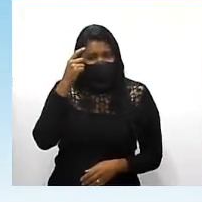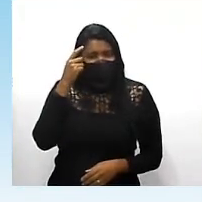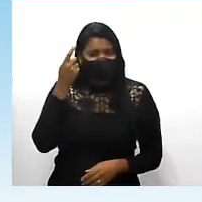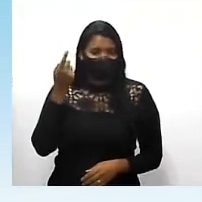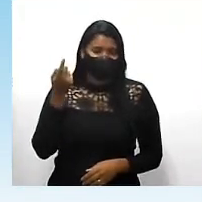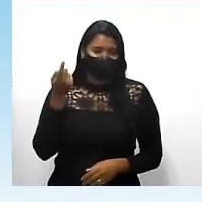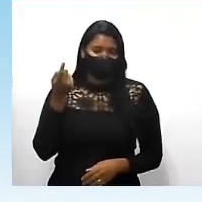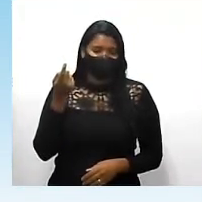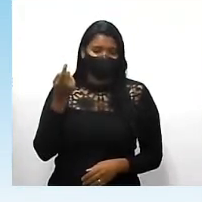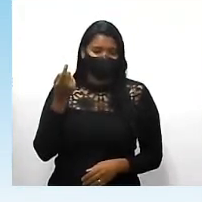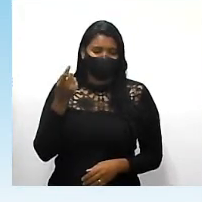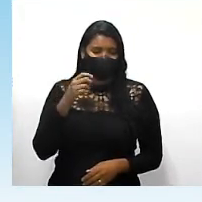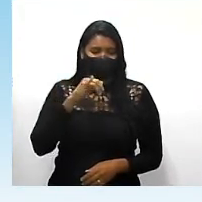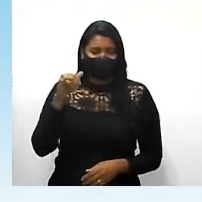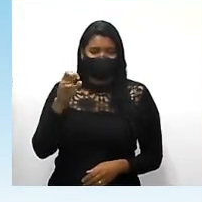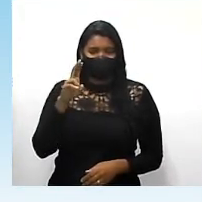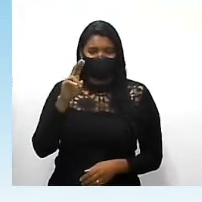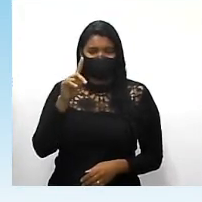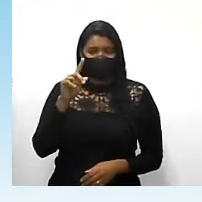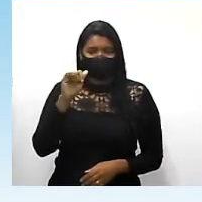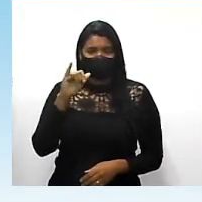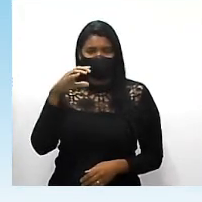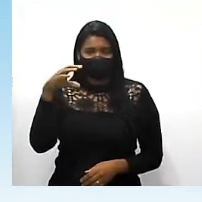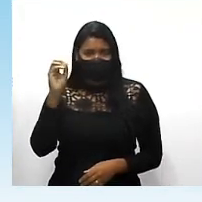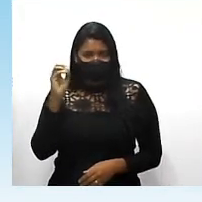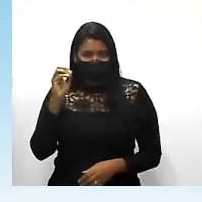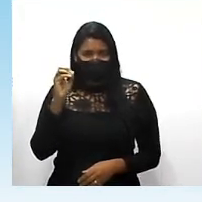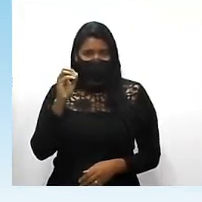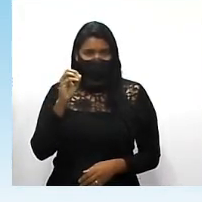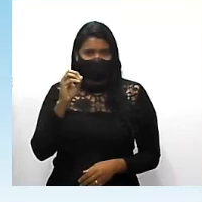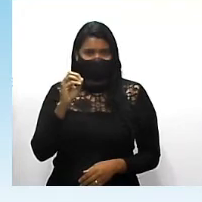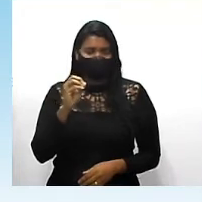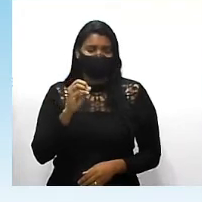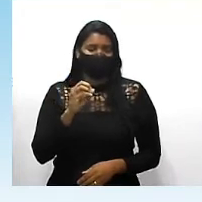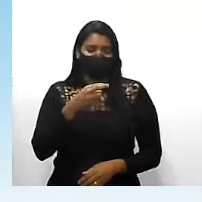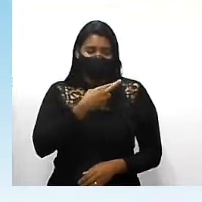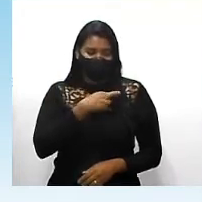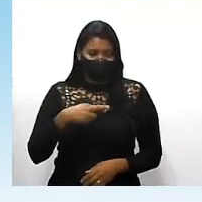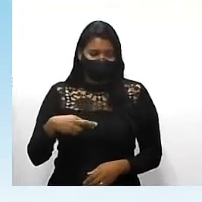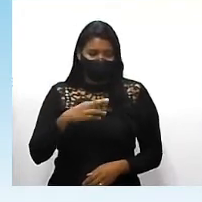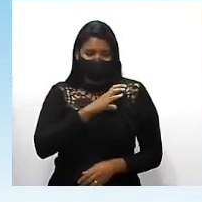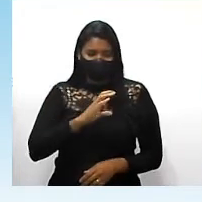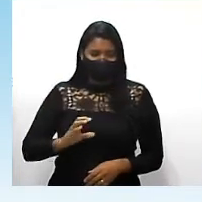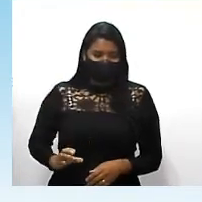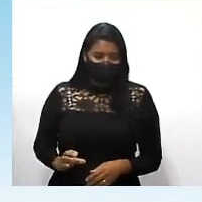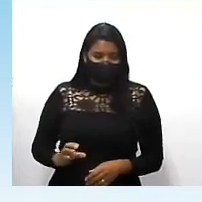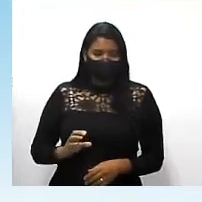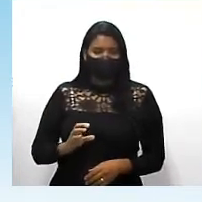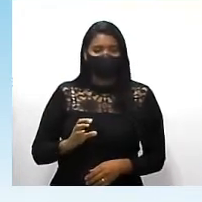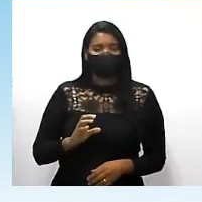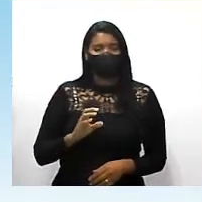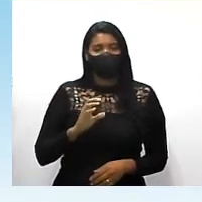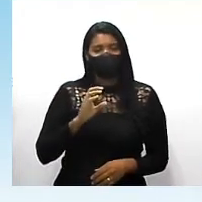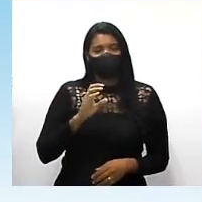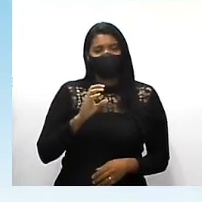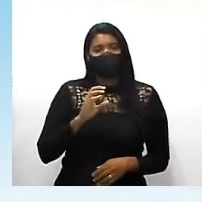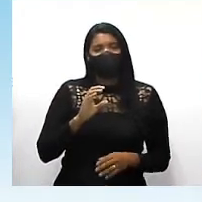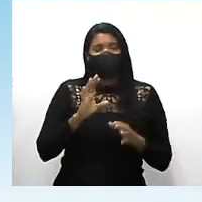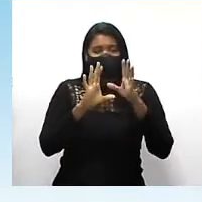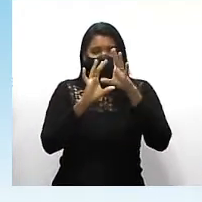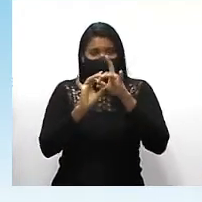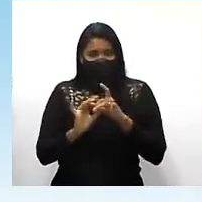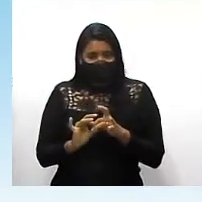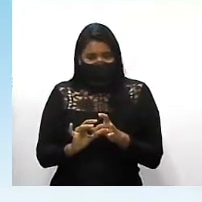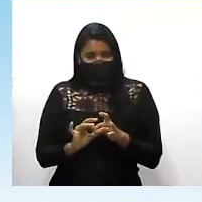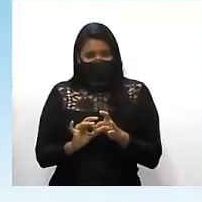pensamento judaico-cristão, seja um pensamento questionável, ele ainda é aquele que rege o contexto